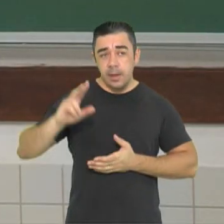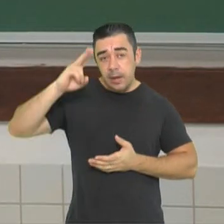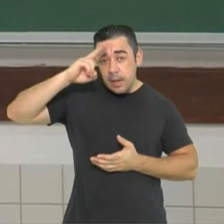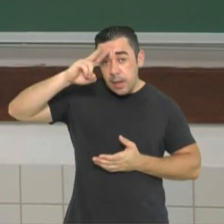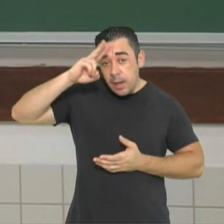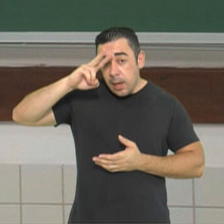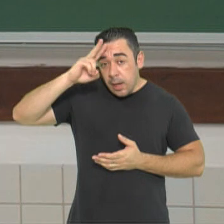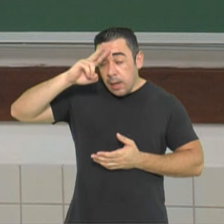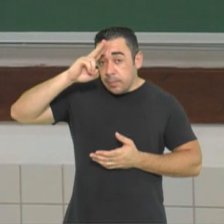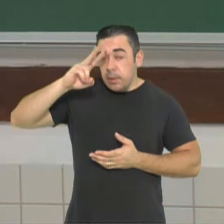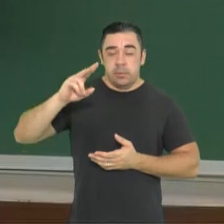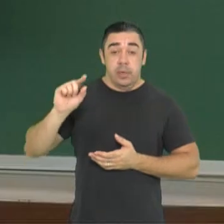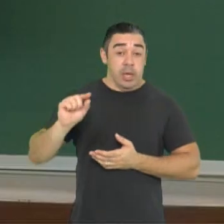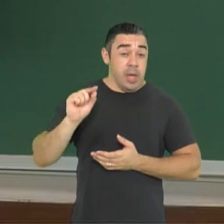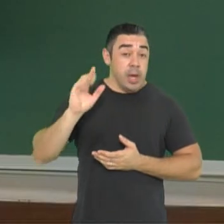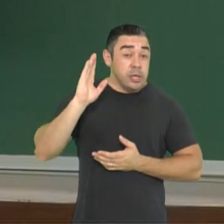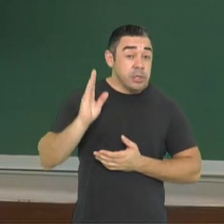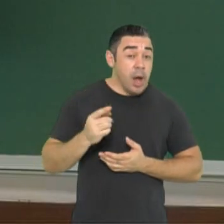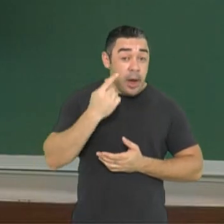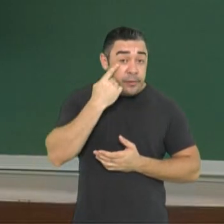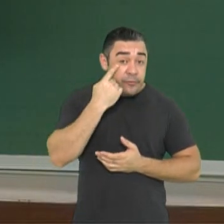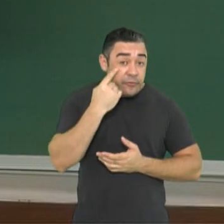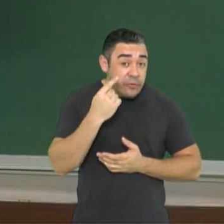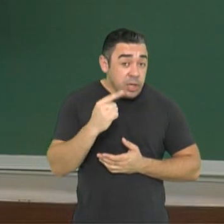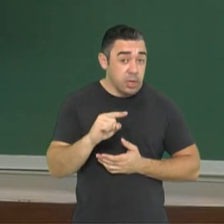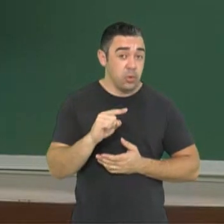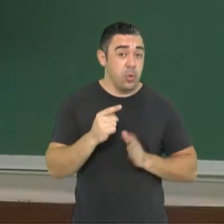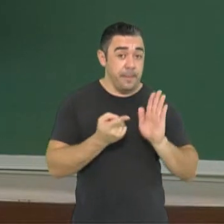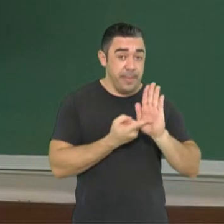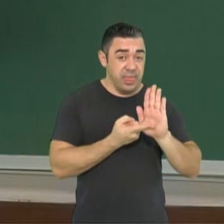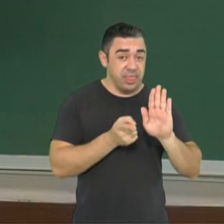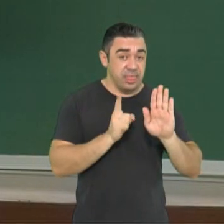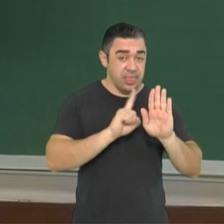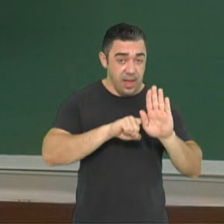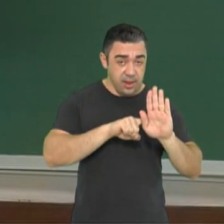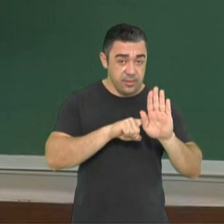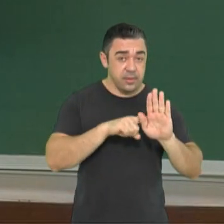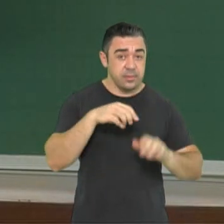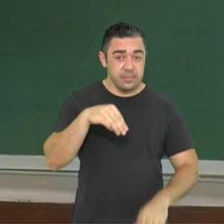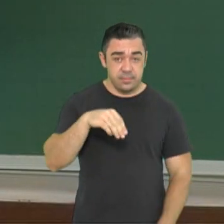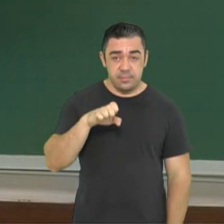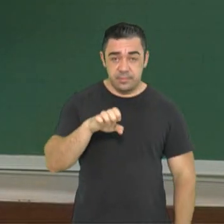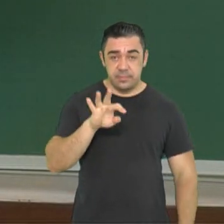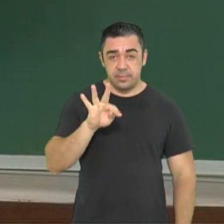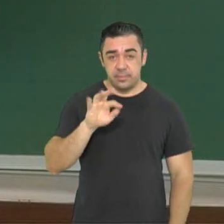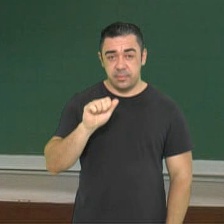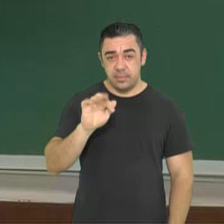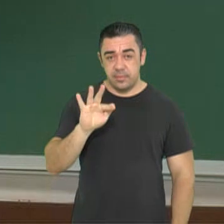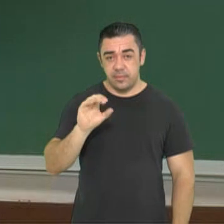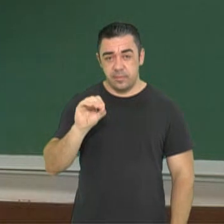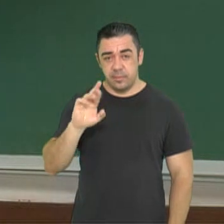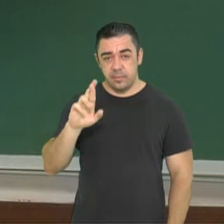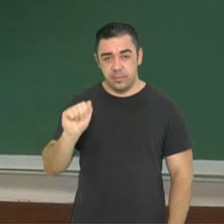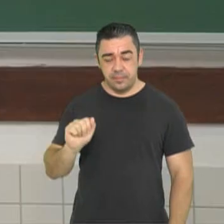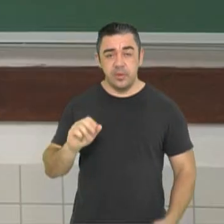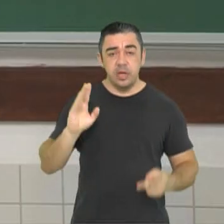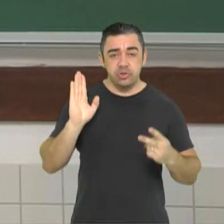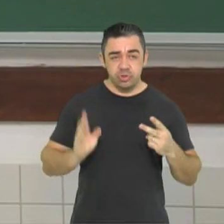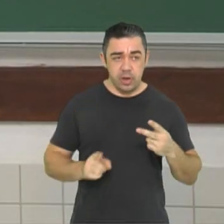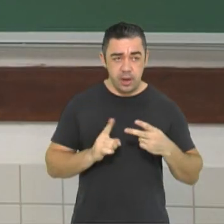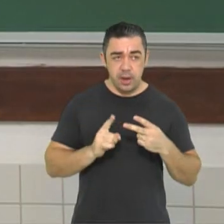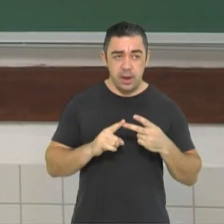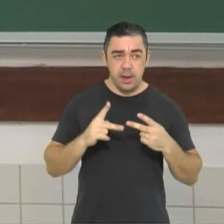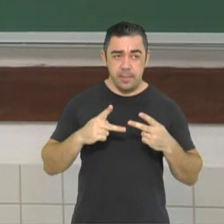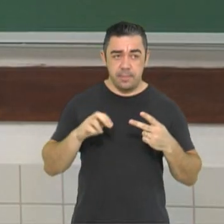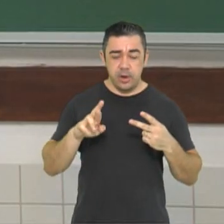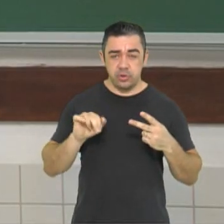que nós já vimos bastante sobre metáfora, nós já falamos sobre personificação e também já